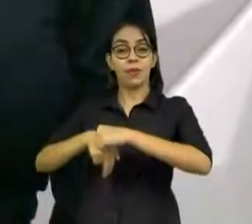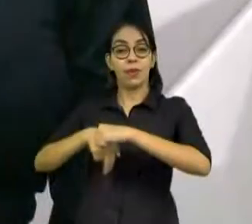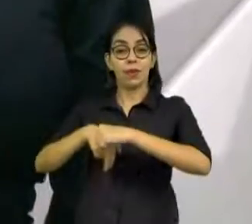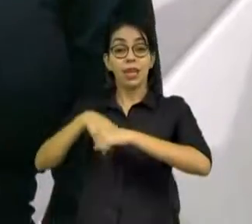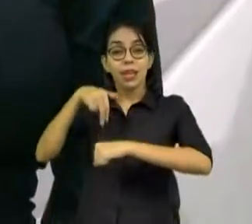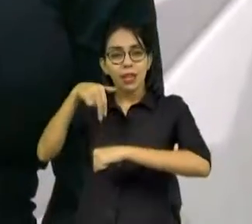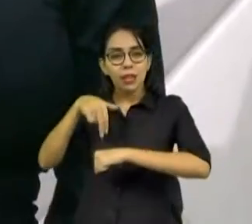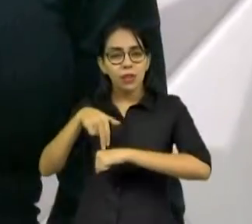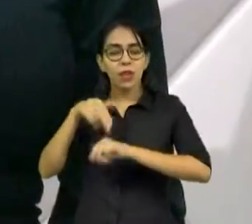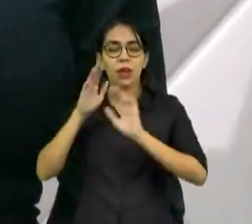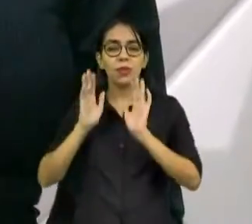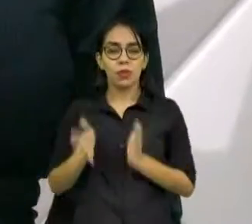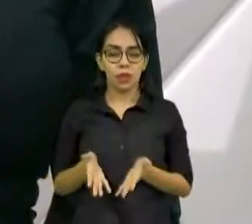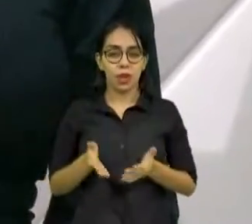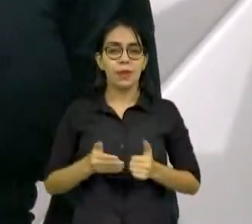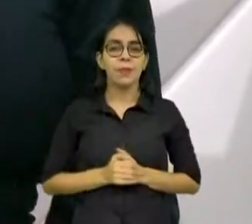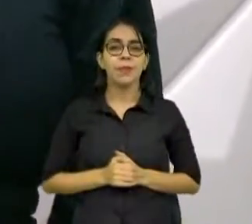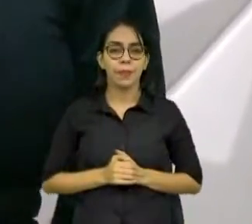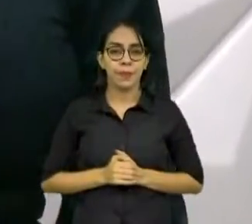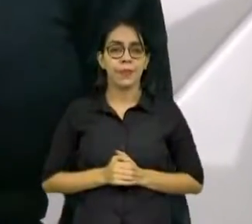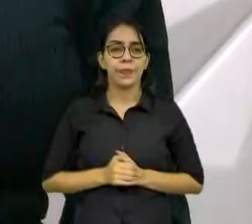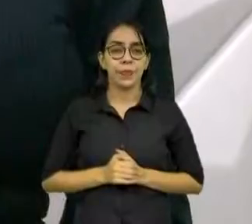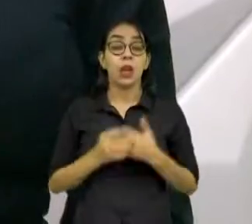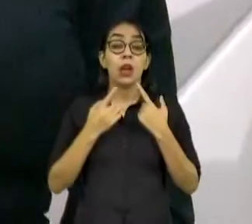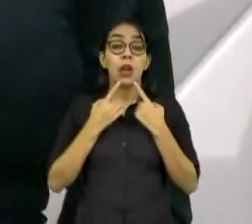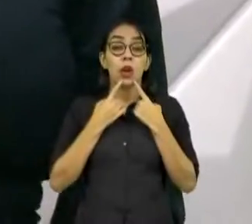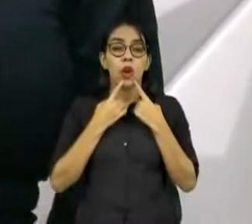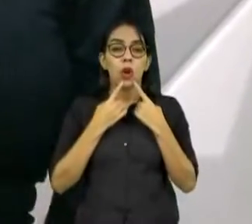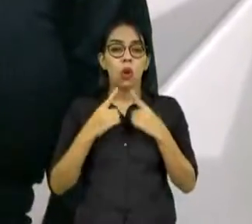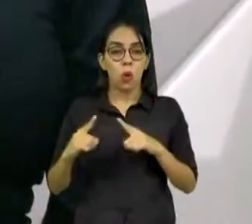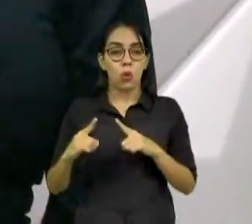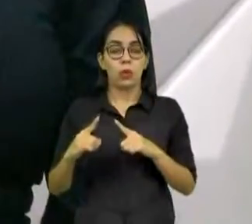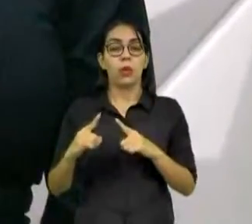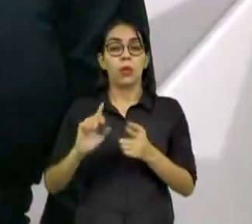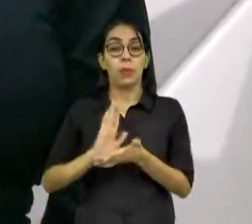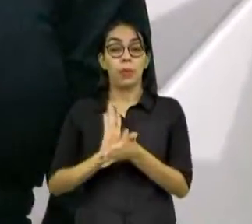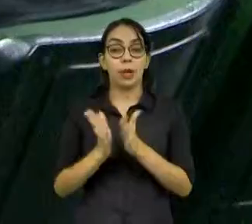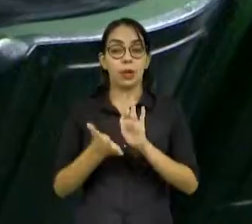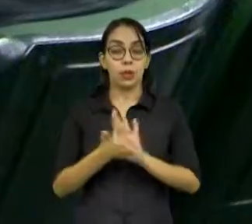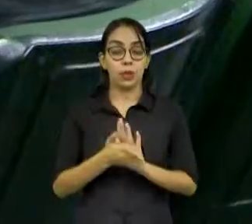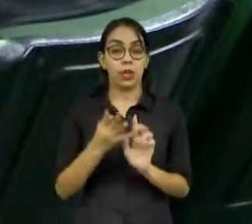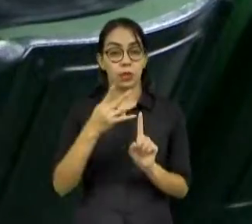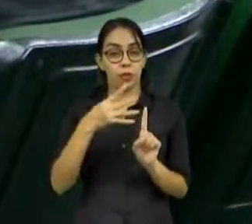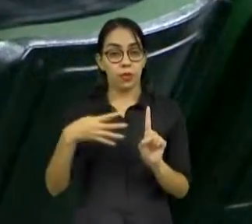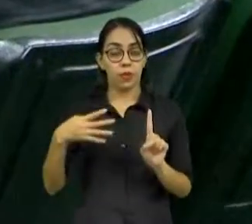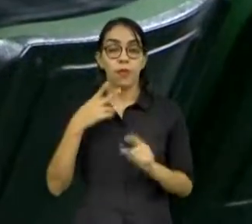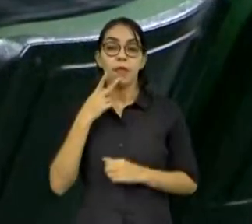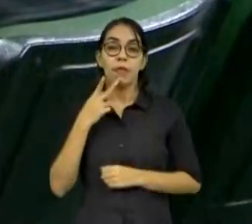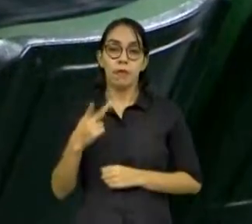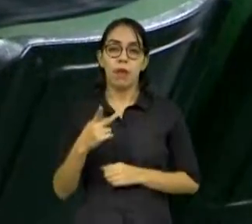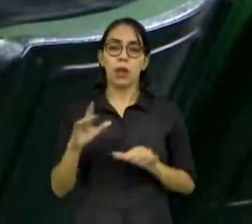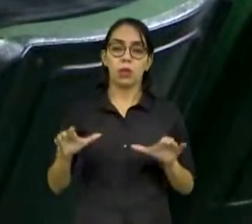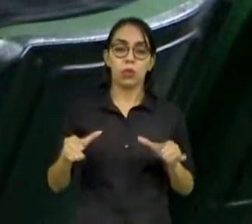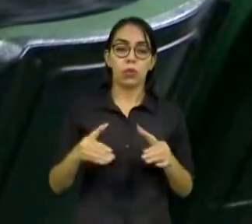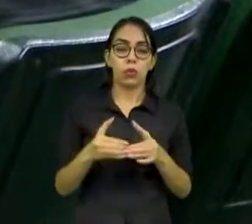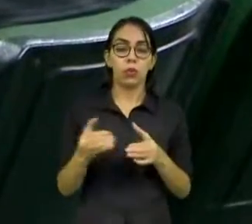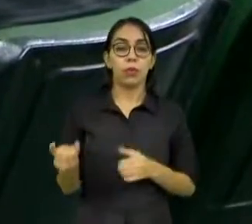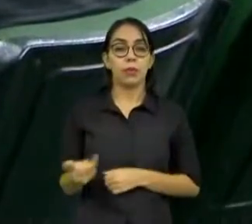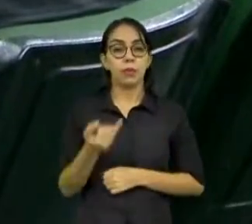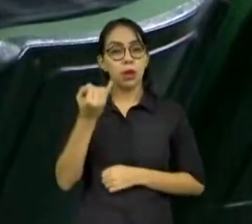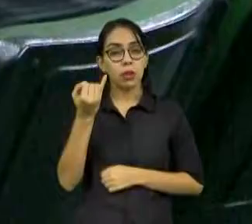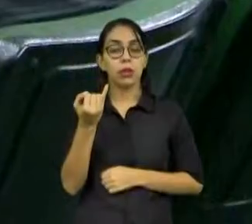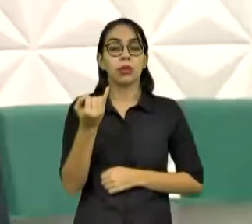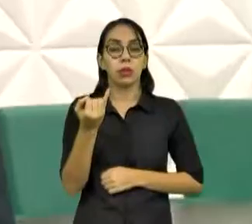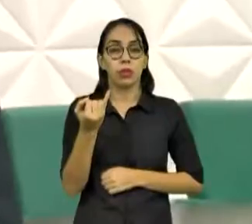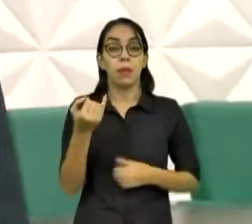LGBTfobia, deputados destacaram a importância da formação de um conselho específico para acolher as demandas em parceria com o